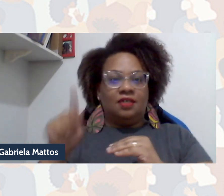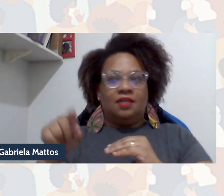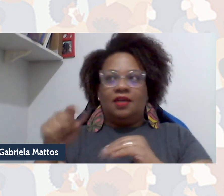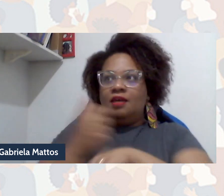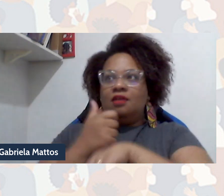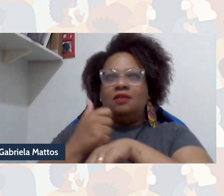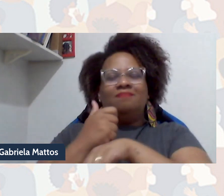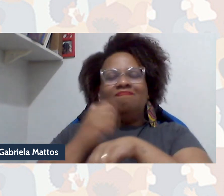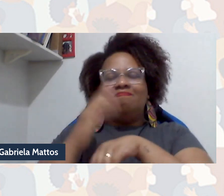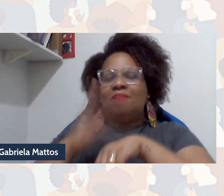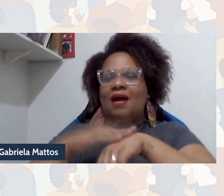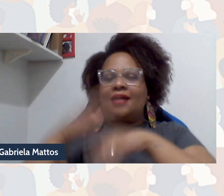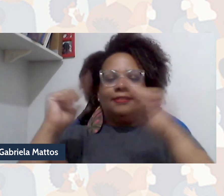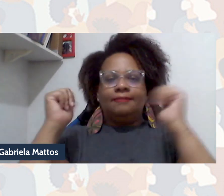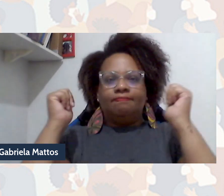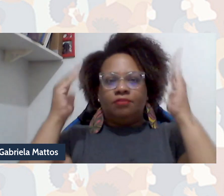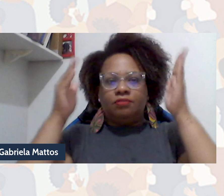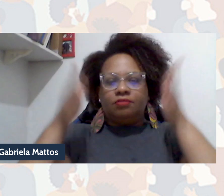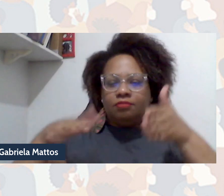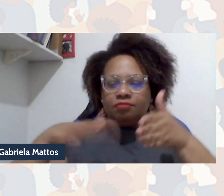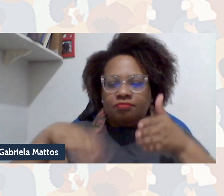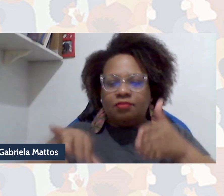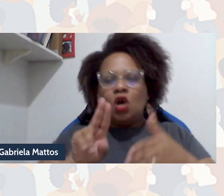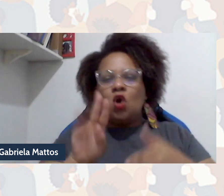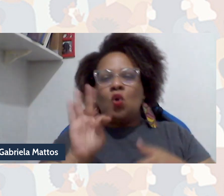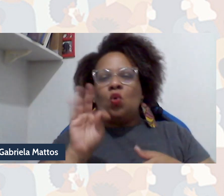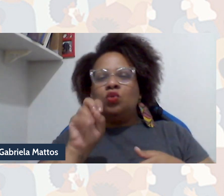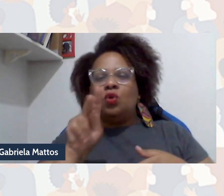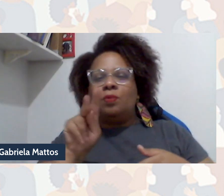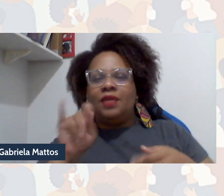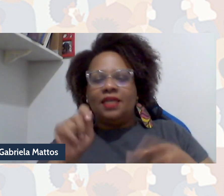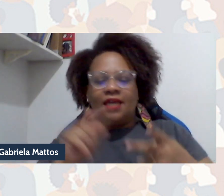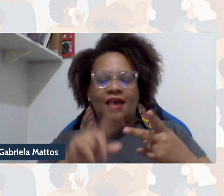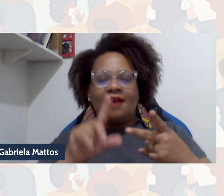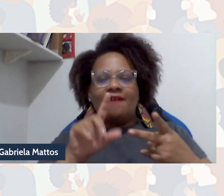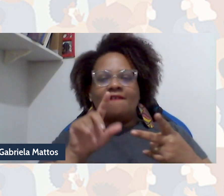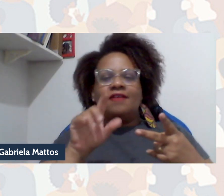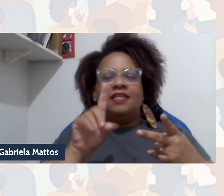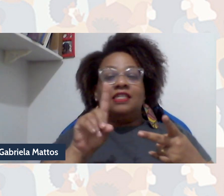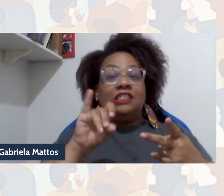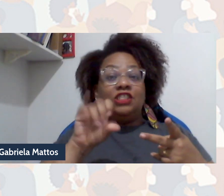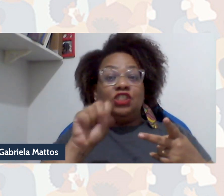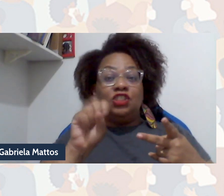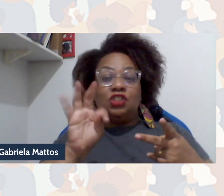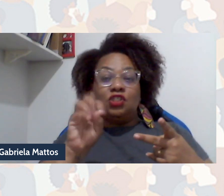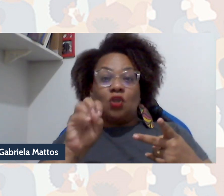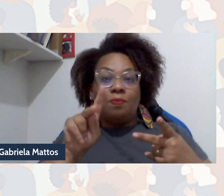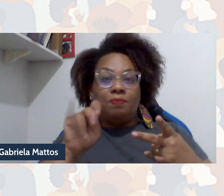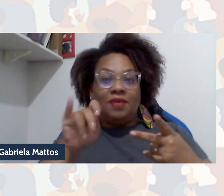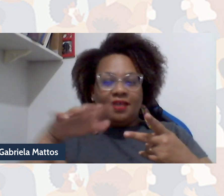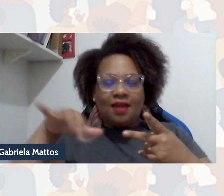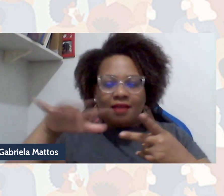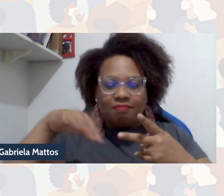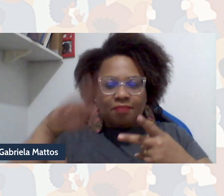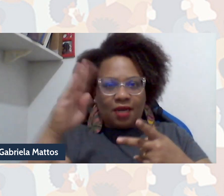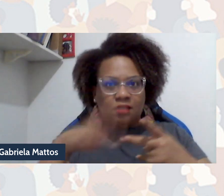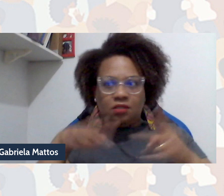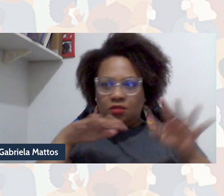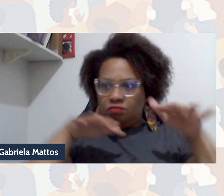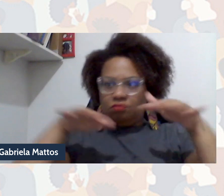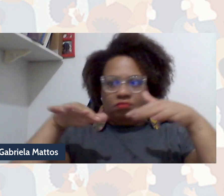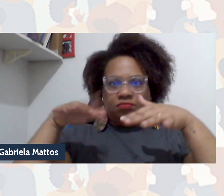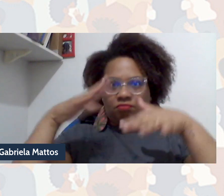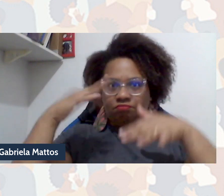de distopias e utopias feministas no Brasil, reconhecida internacionalmente, ela é maravilhosa. Bom,